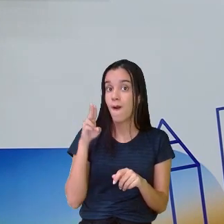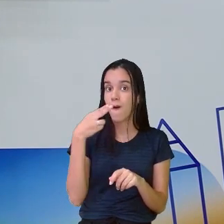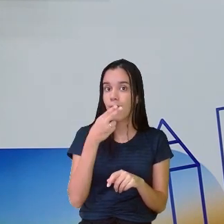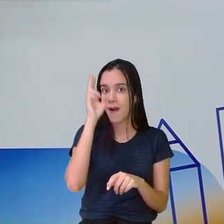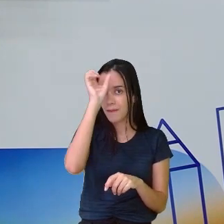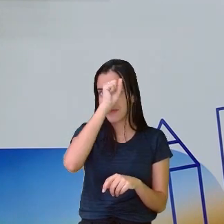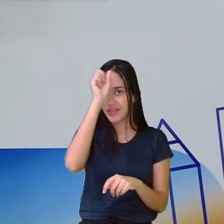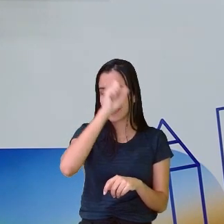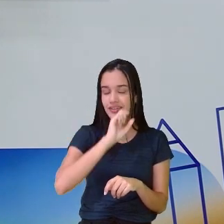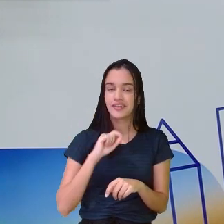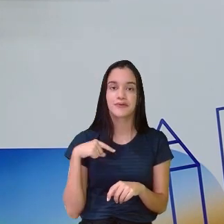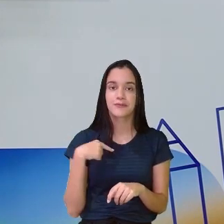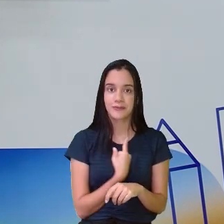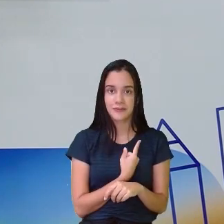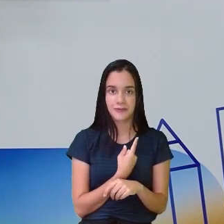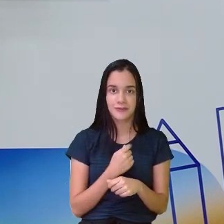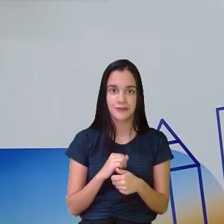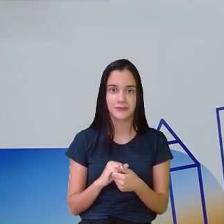gente?